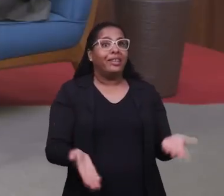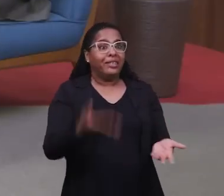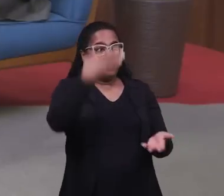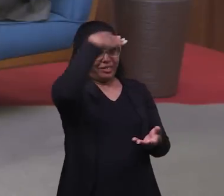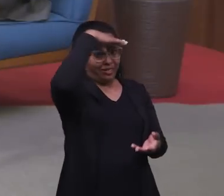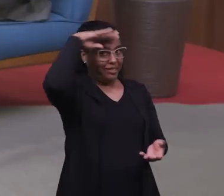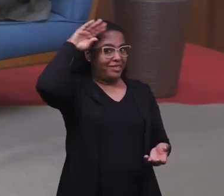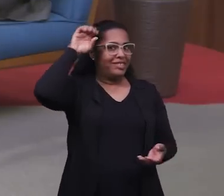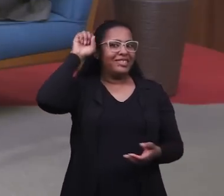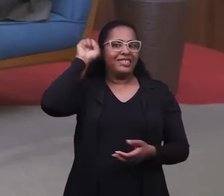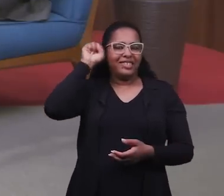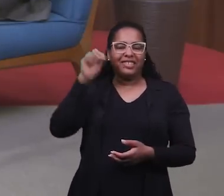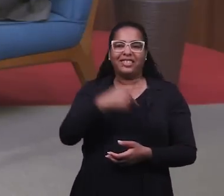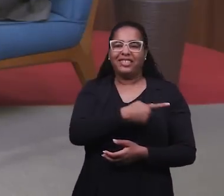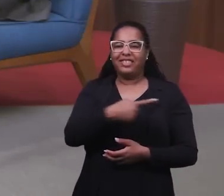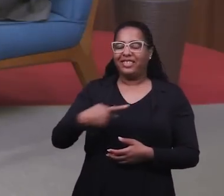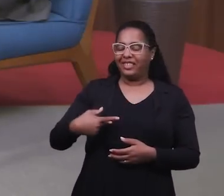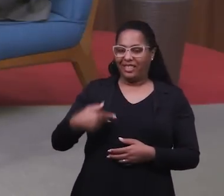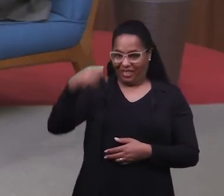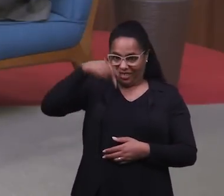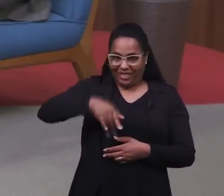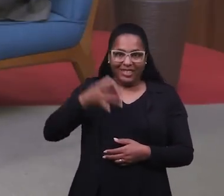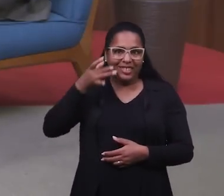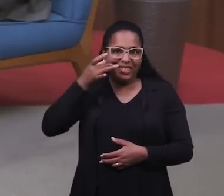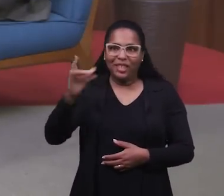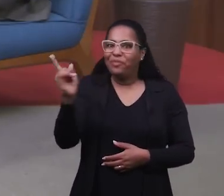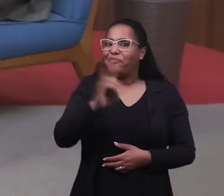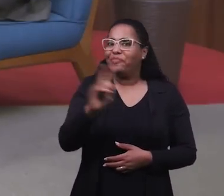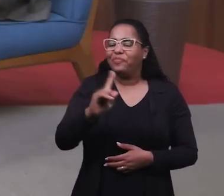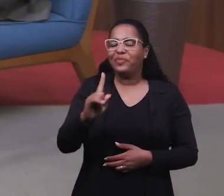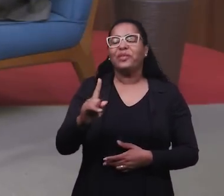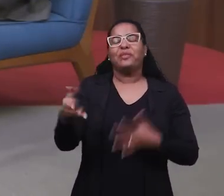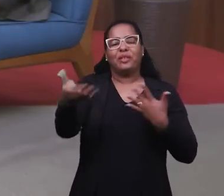é. Nós recebemos também o pastor Sérgio Souza, que não está aqui no